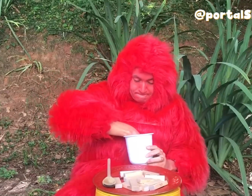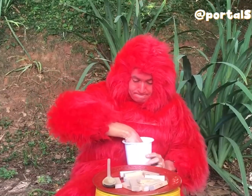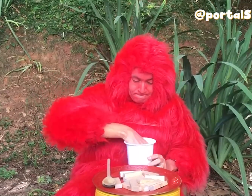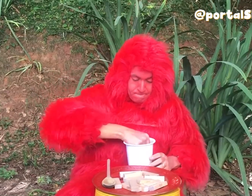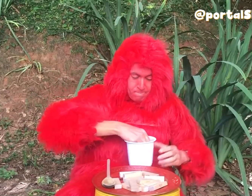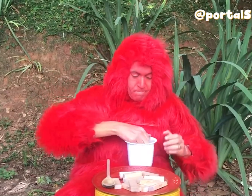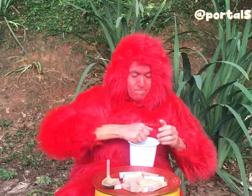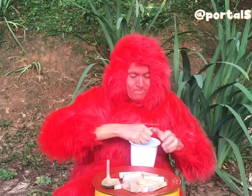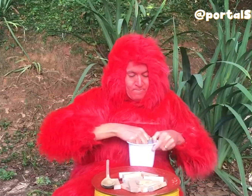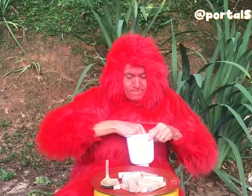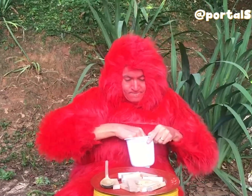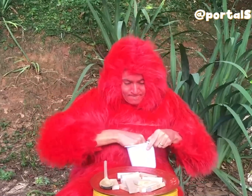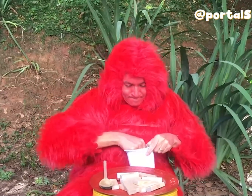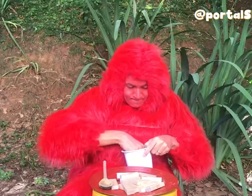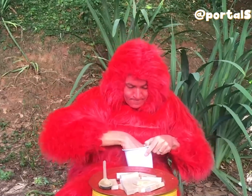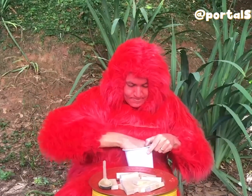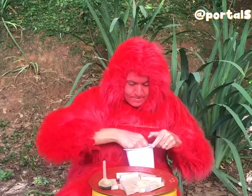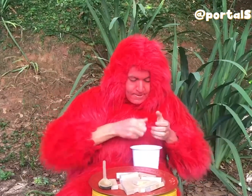amassa.